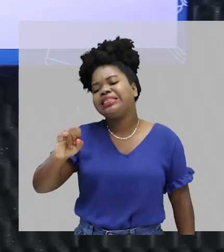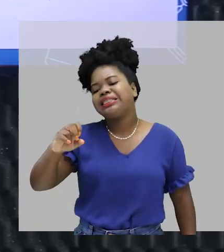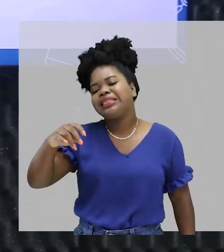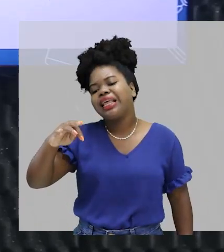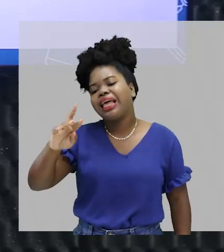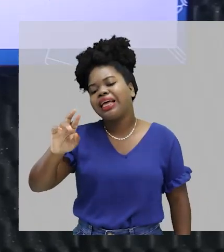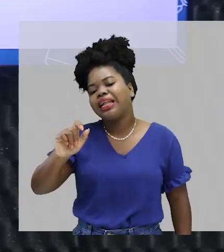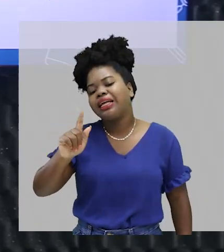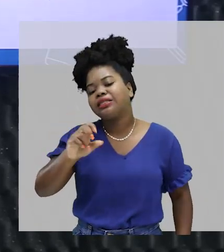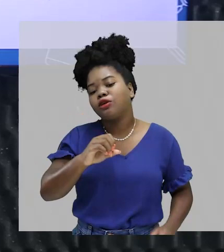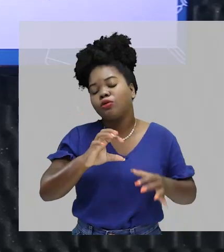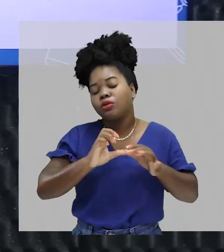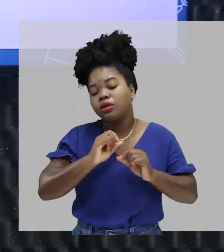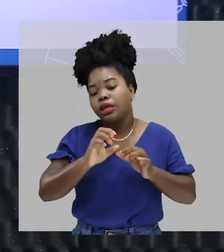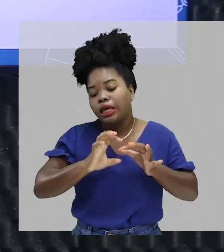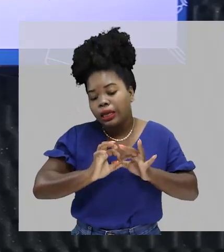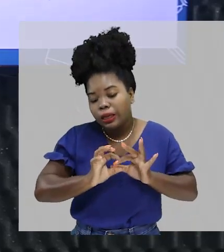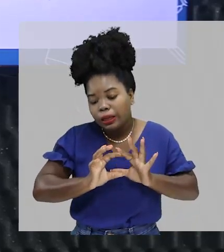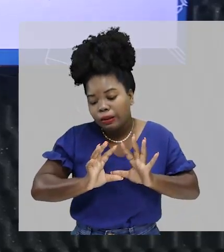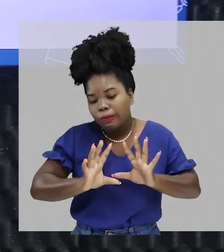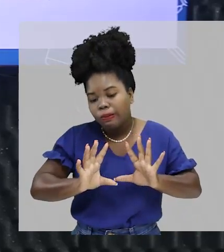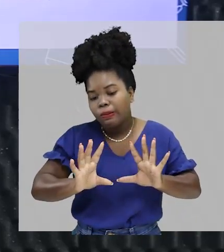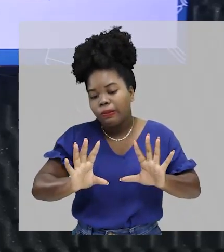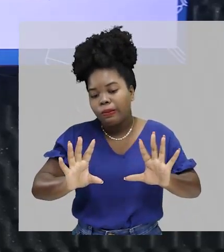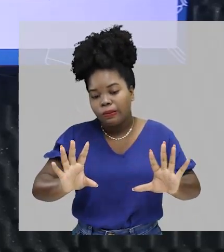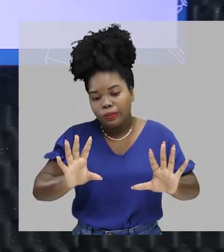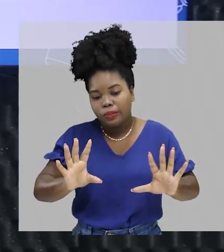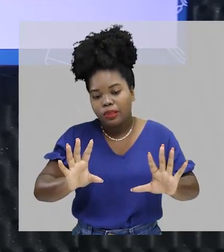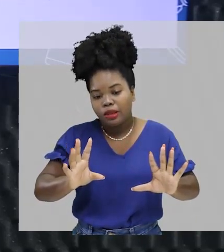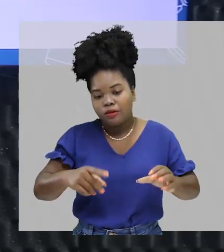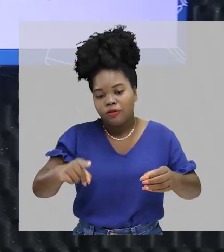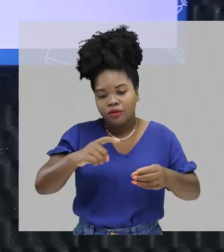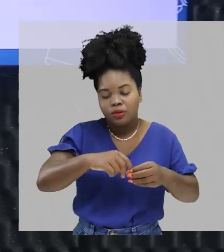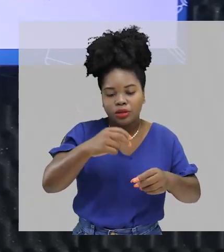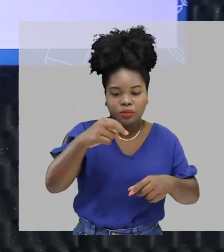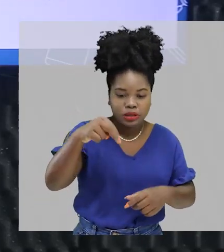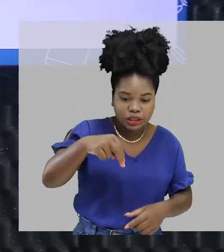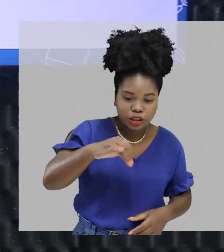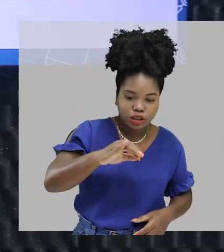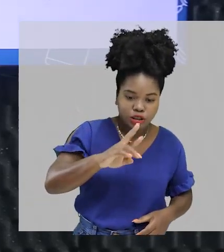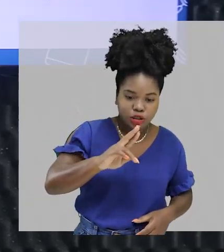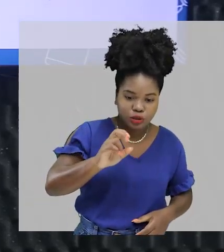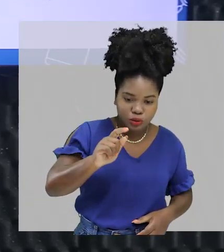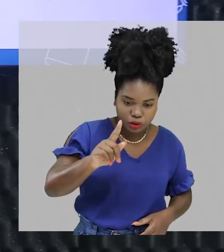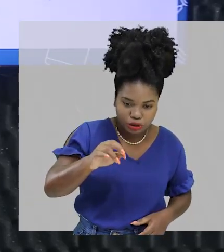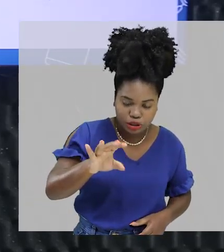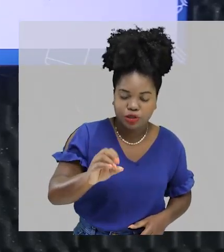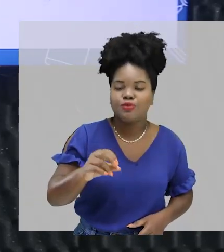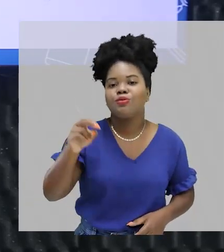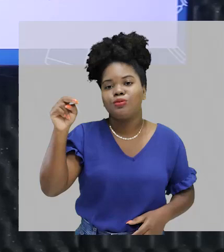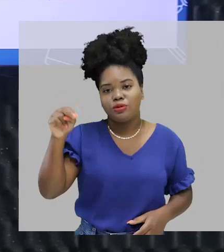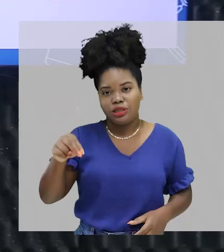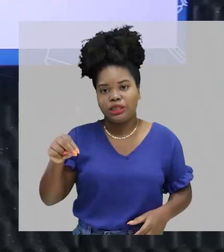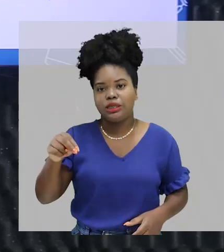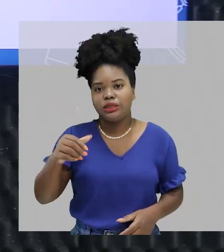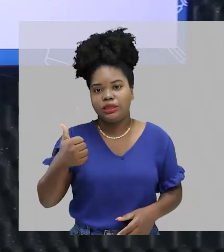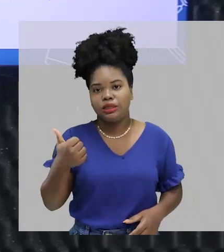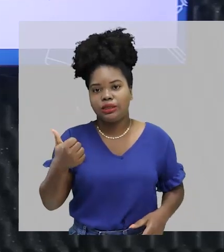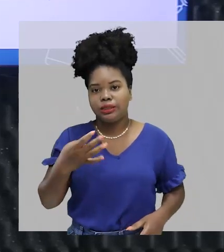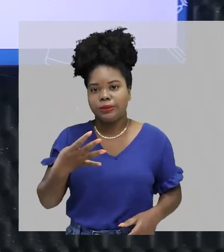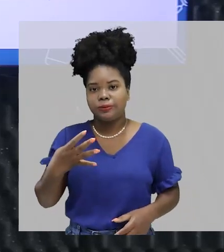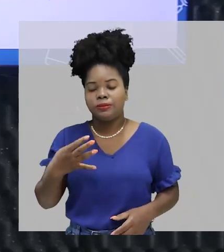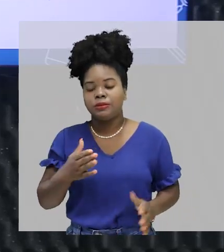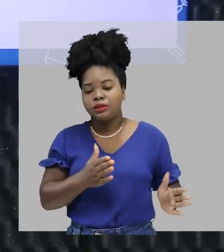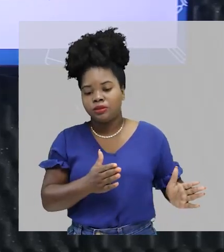de partículas, ele vai voltar para a forma de nitrogênio, certo? O nitrogênio 14. Então,